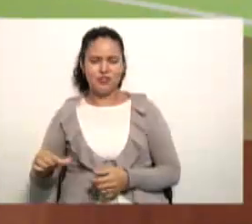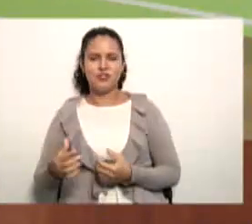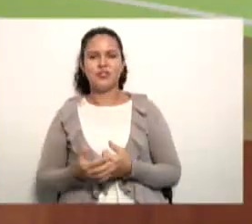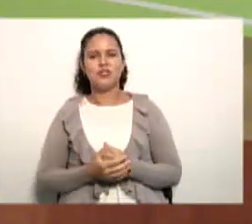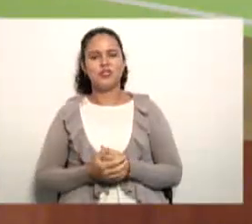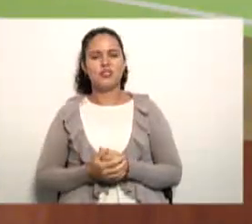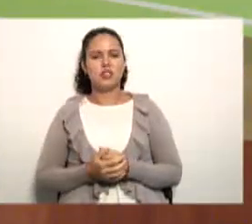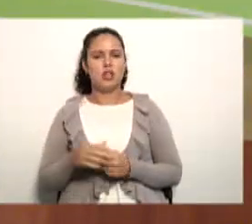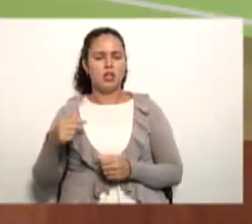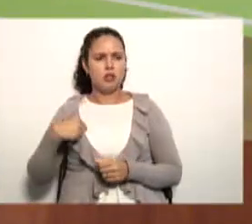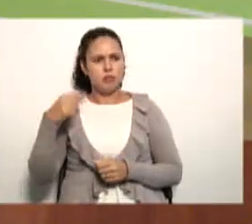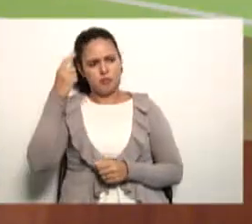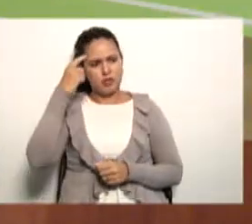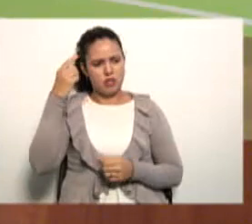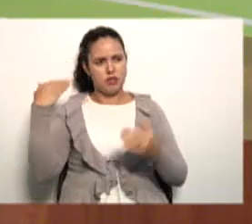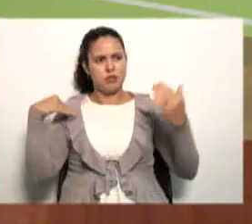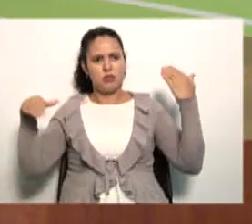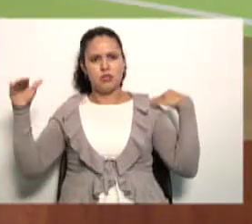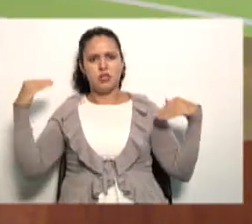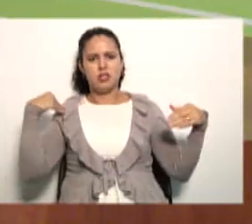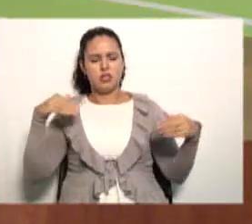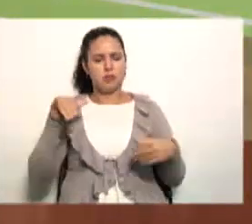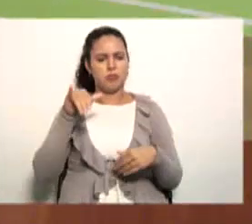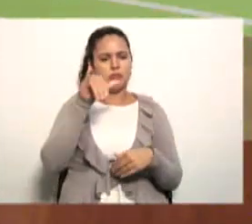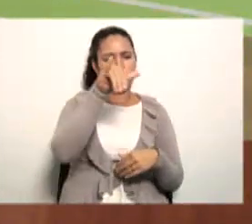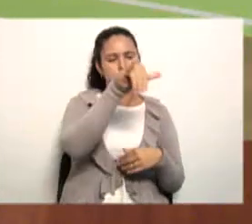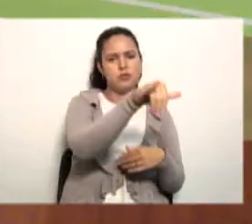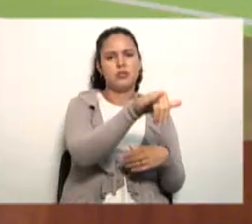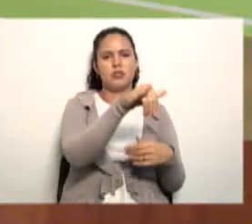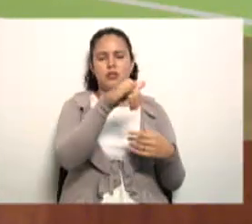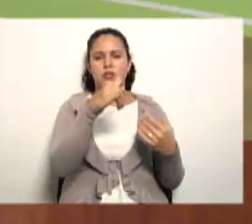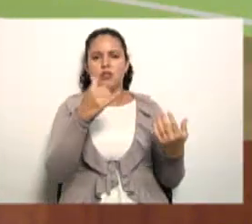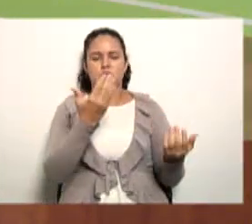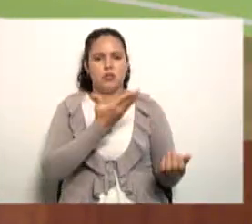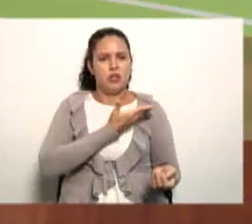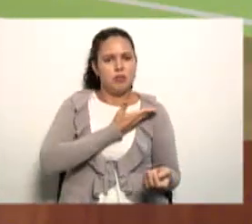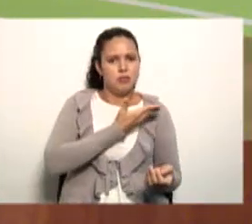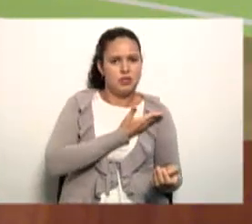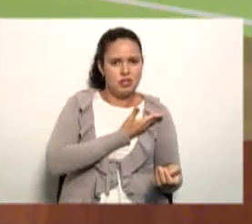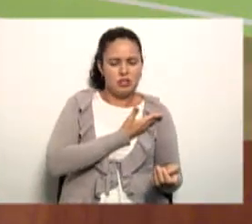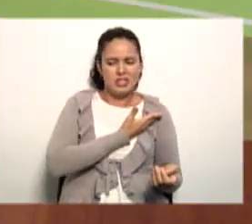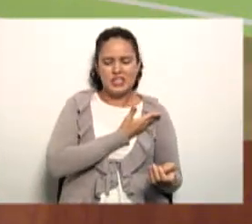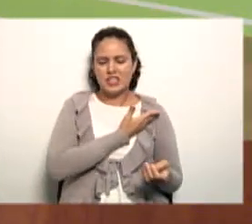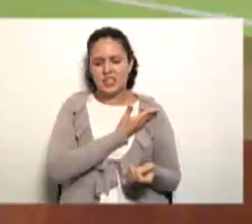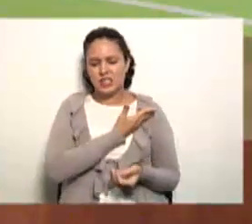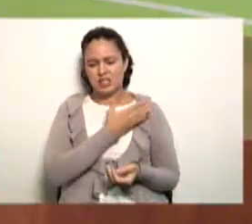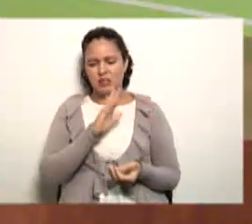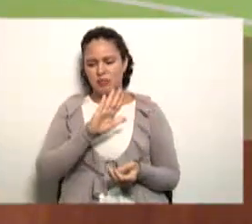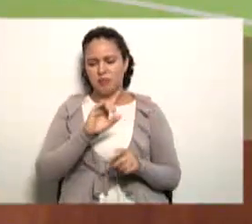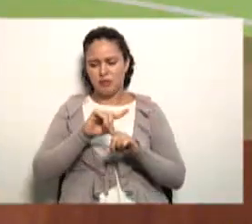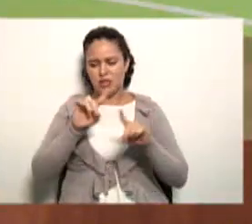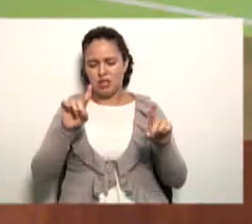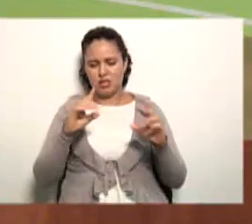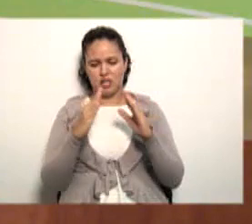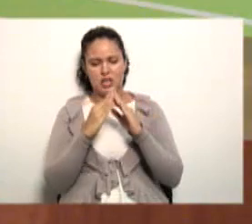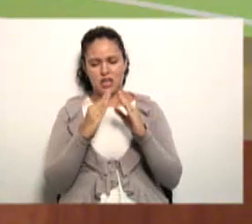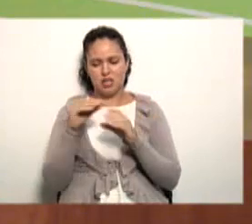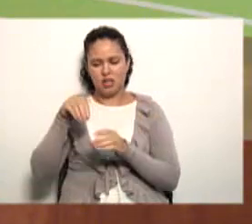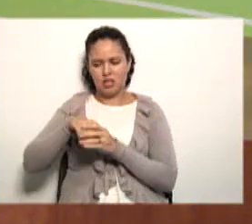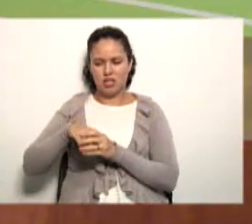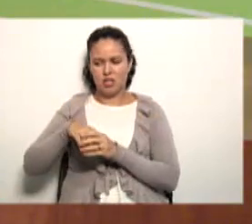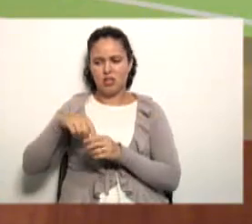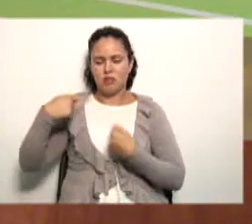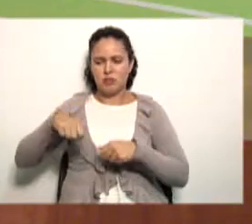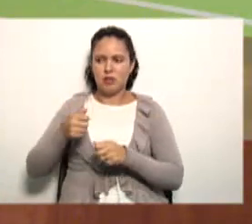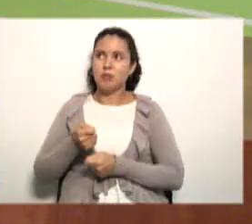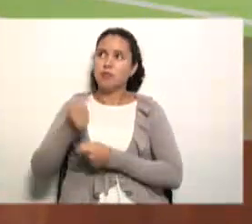guardar dinheiro para fazer uma reforma na casa ou uma pintura no final do mês. Deixar de estar na rua soltando pipa ou jogando bola